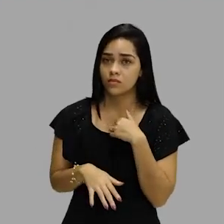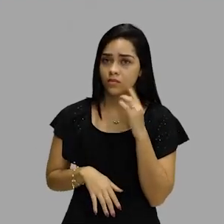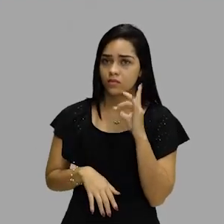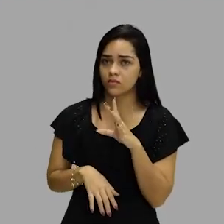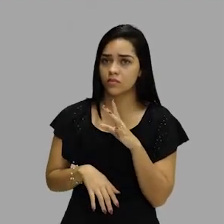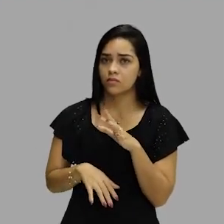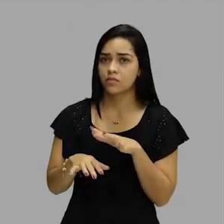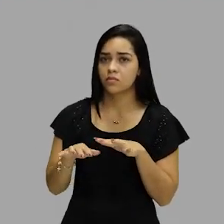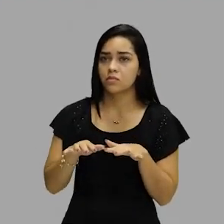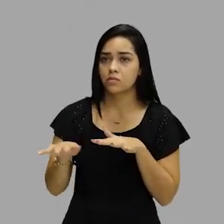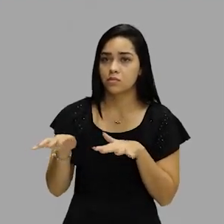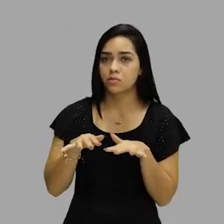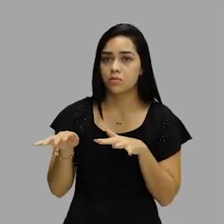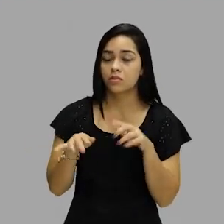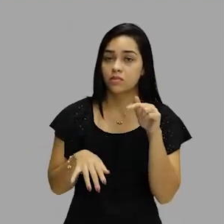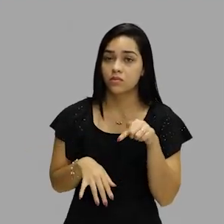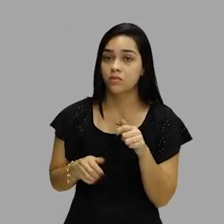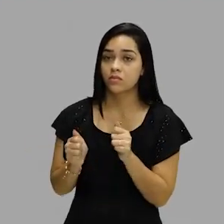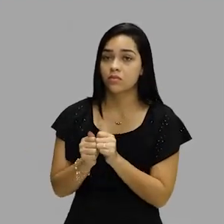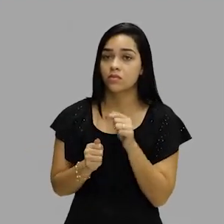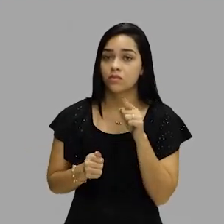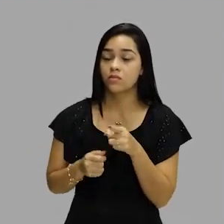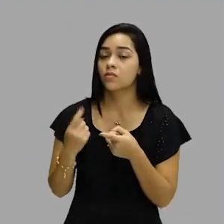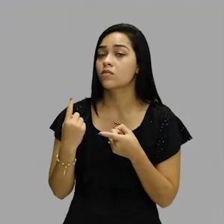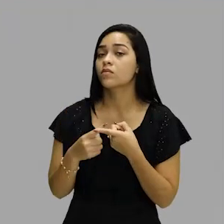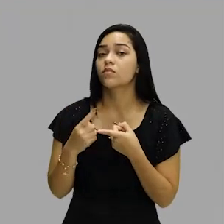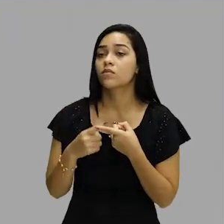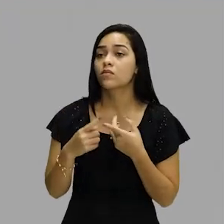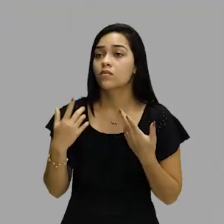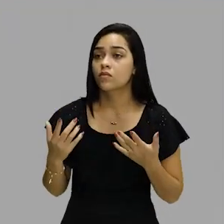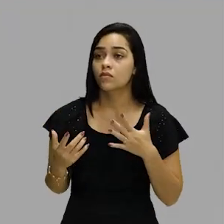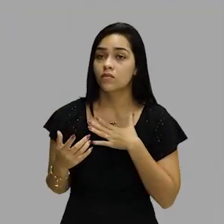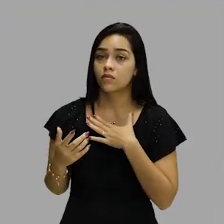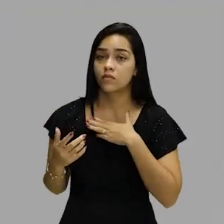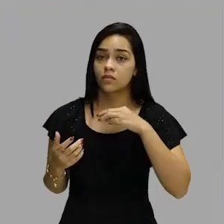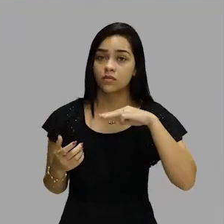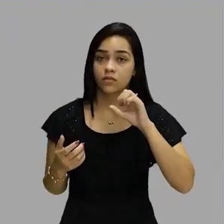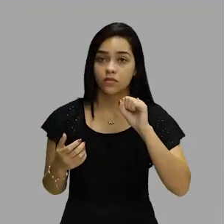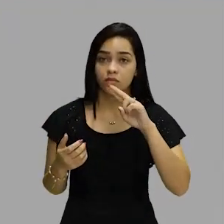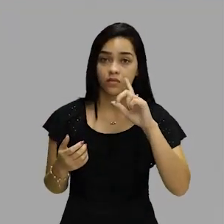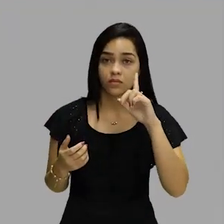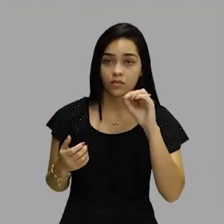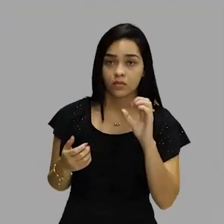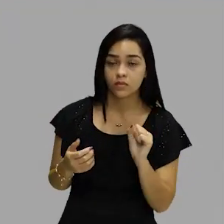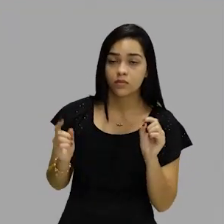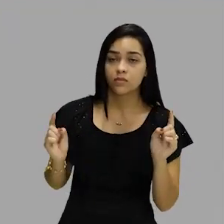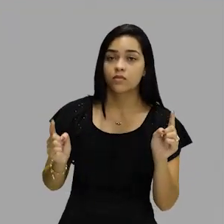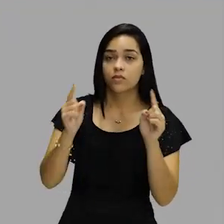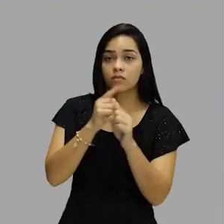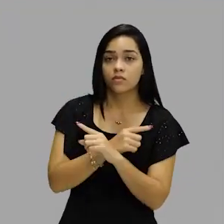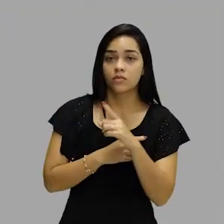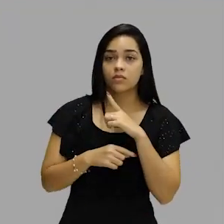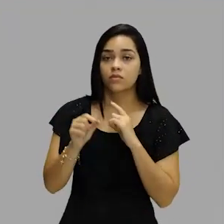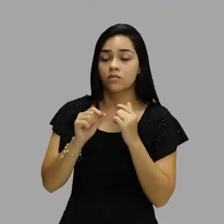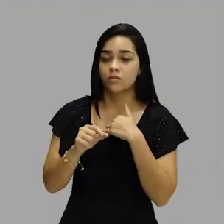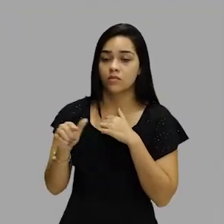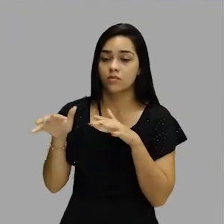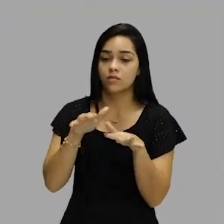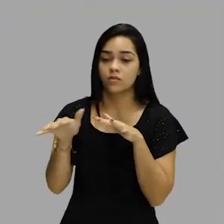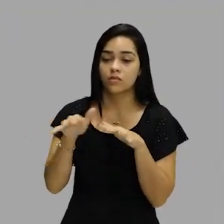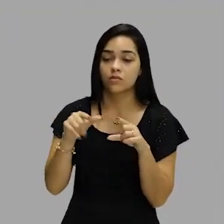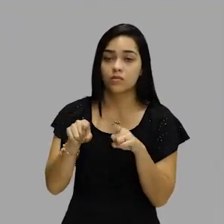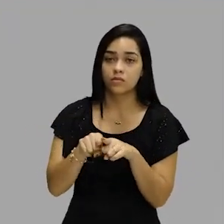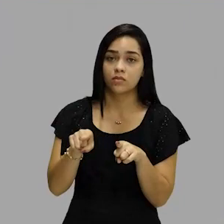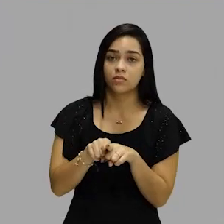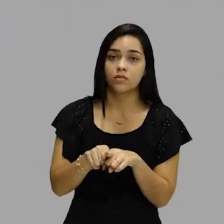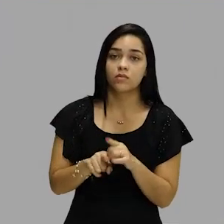conseguindo gesticular aqui com vocês, porque os meus músculos estão contraindo, fazendo com que eu me movimente, e ali